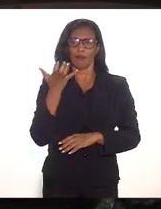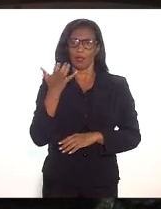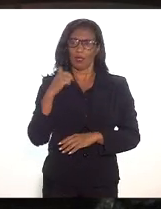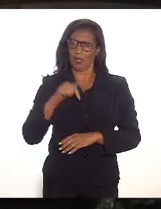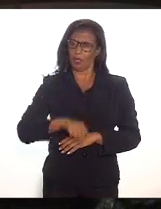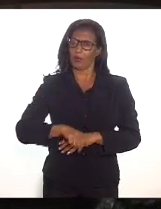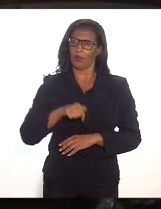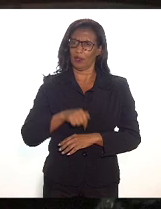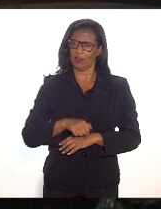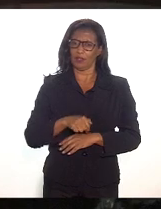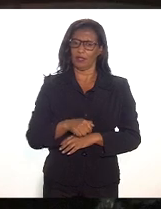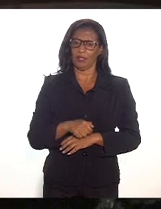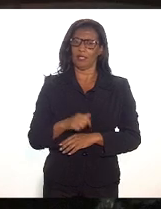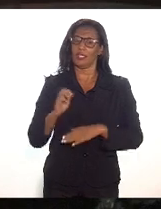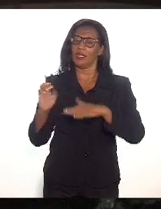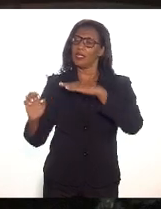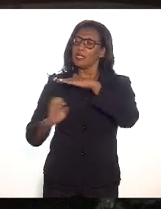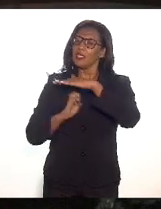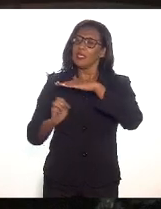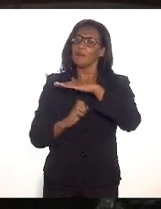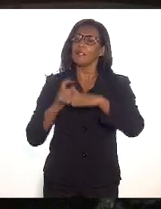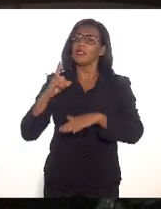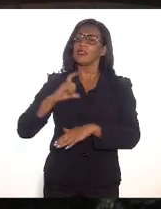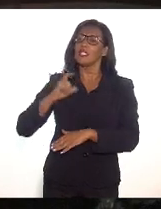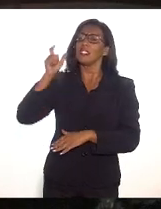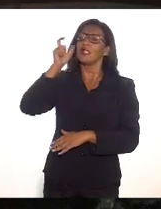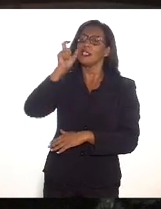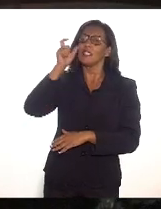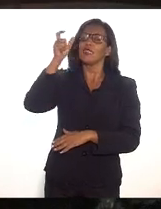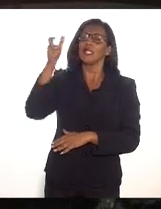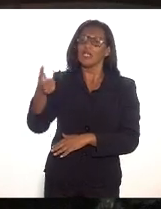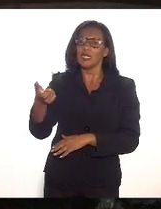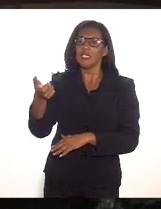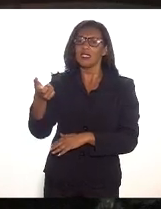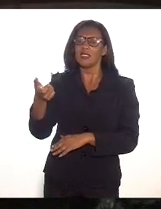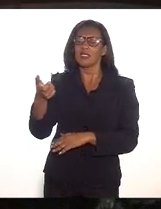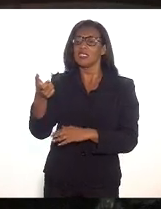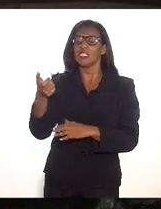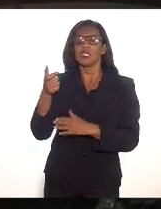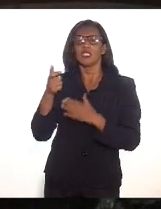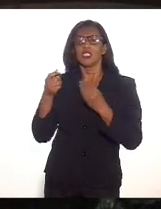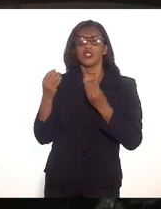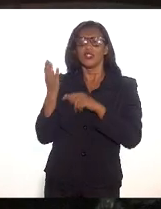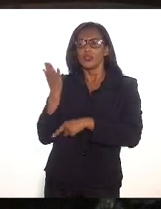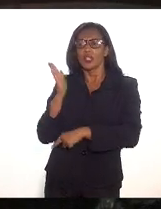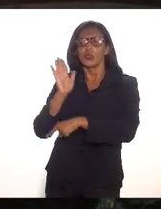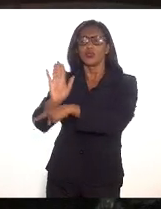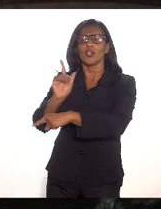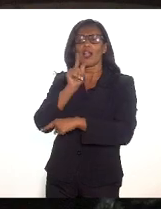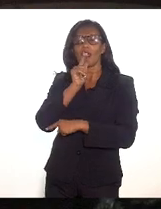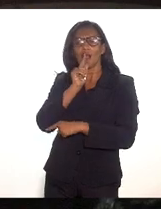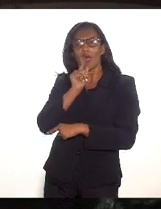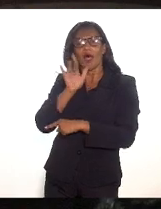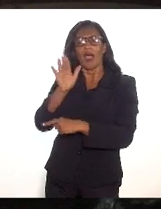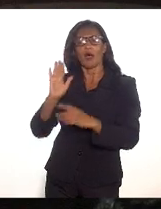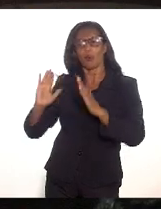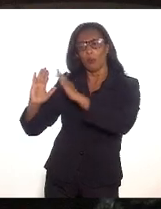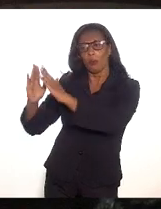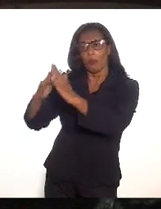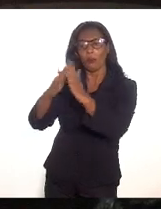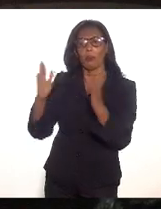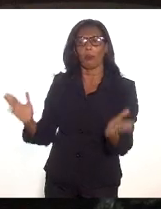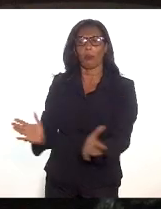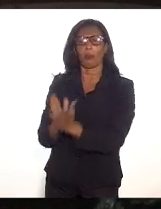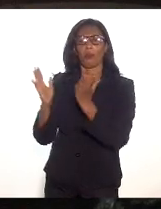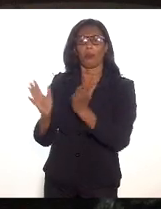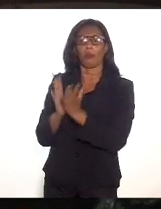defenda que empresa tem interesse de fazer água chegar para a população mais pobre. Empresa quer lucro. Se não há como